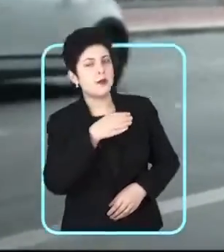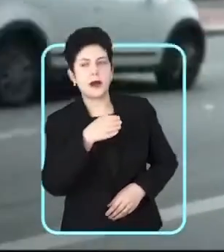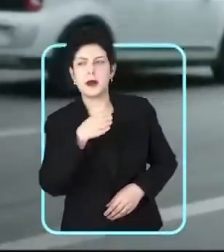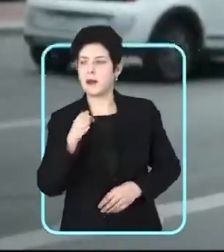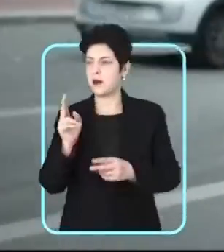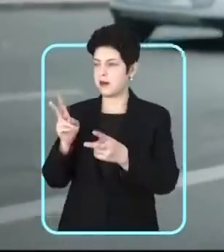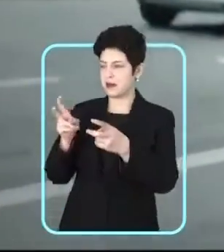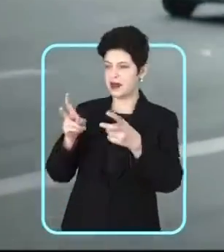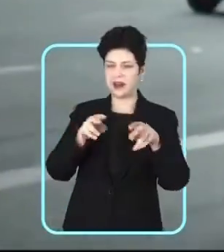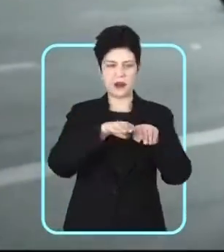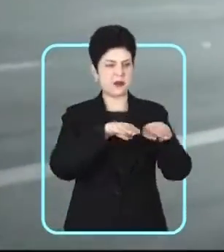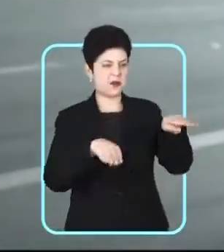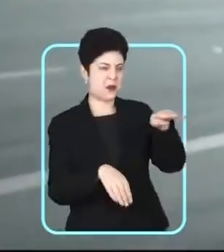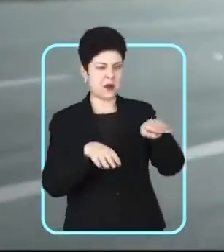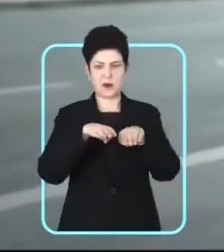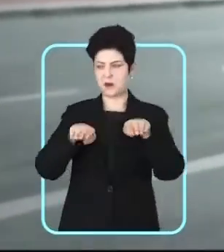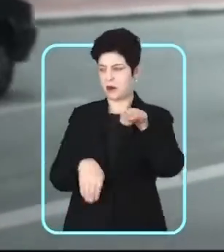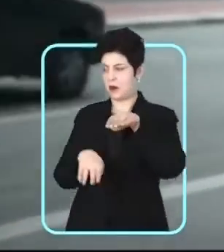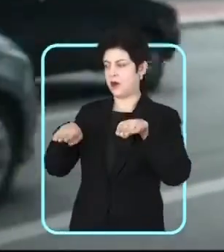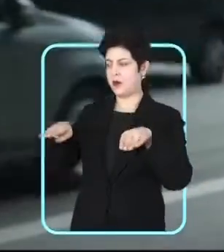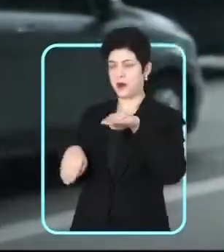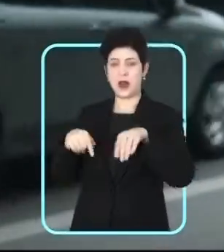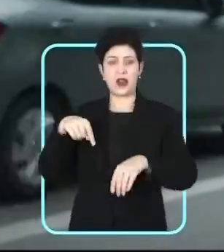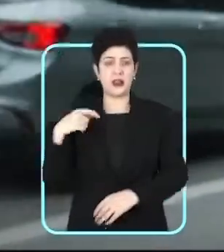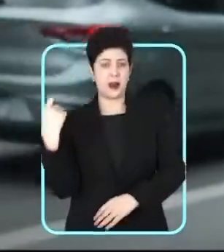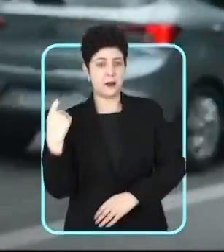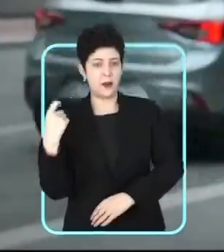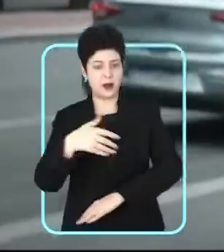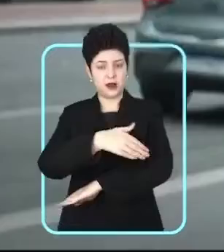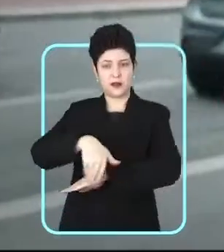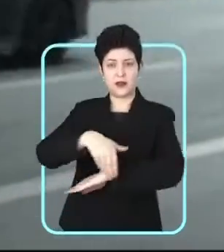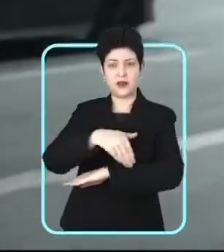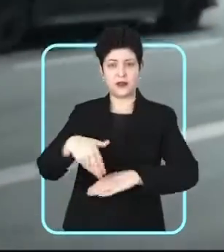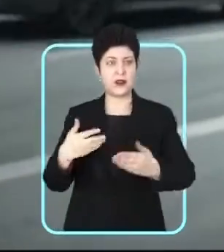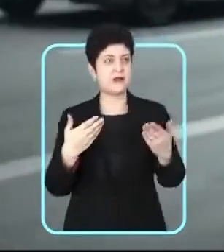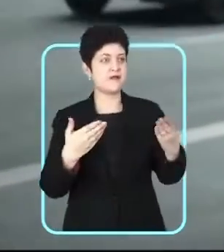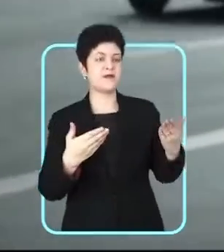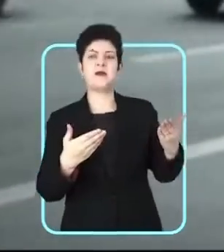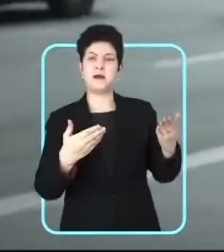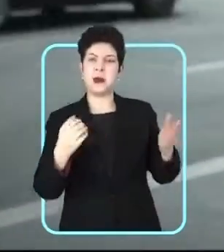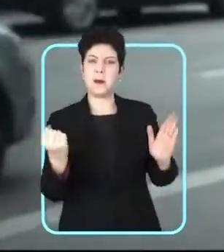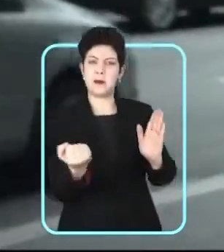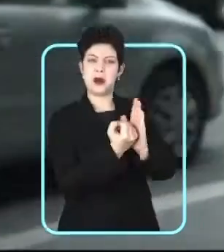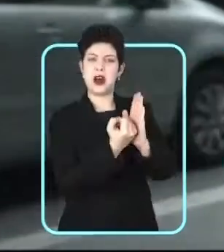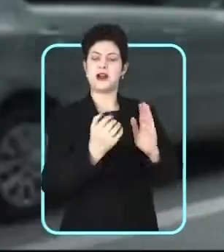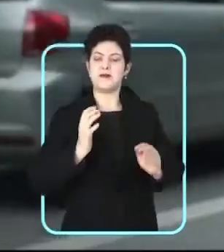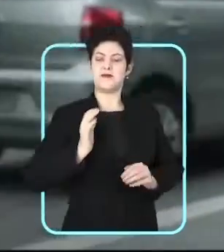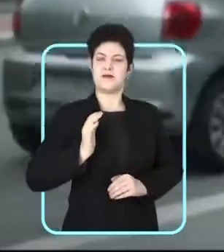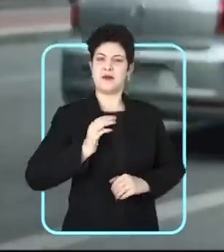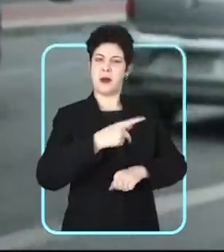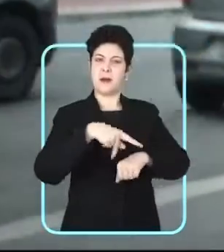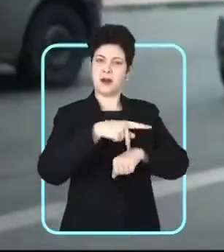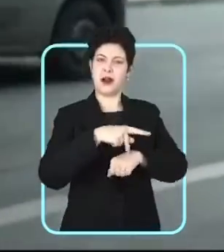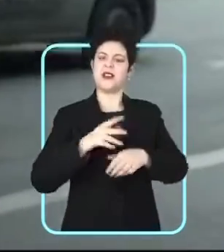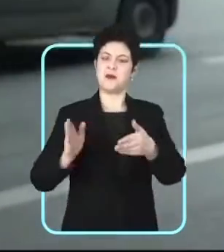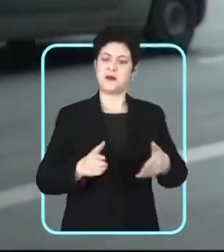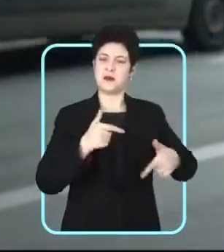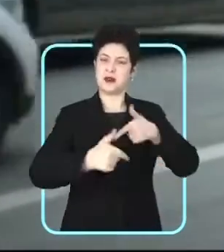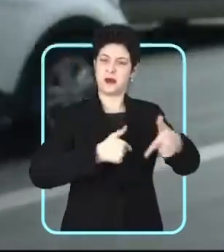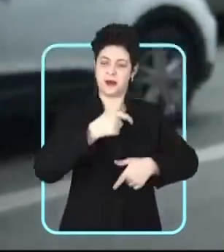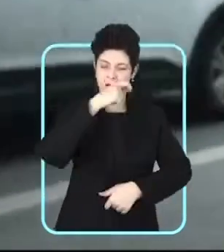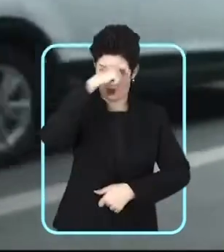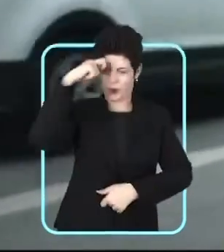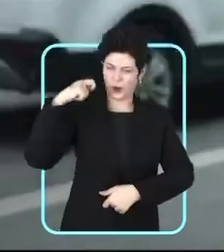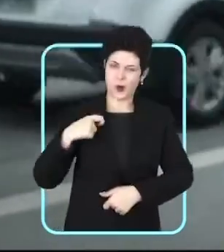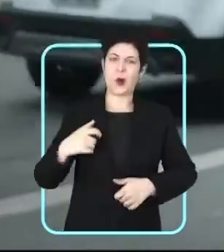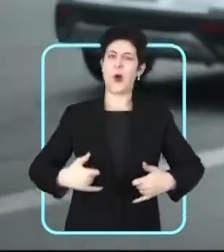Andando pelo Brasil, a gente vê as desigualdades. Estamos aqui na Avenida Paulista, símbolo da riqueza desse país, do Brasil que produz e